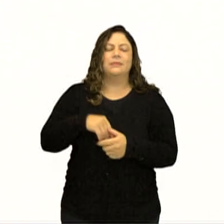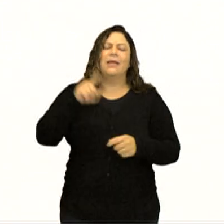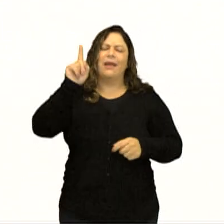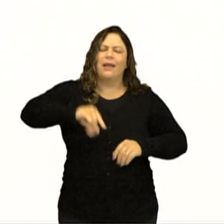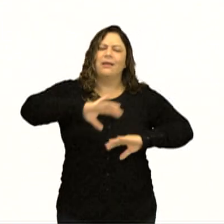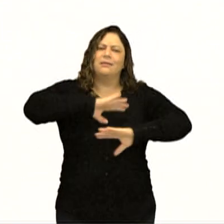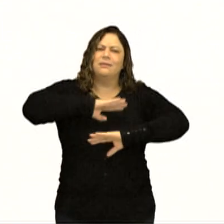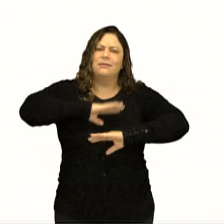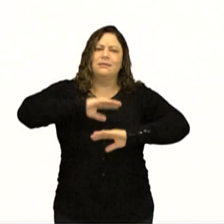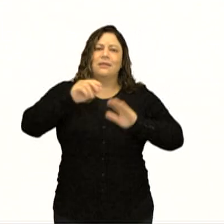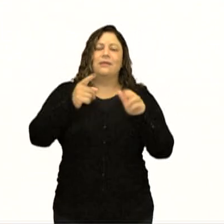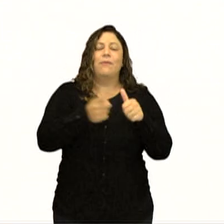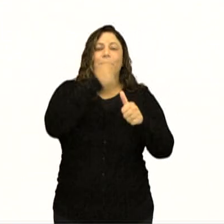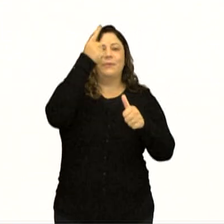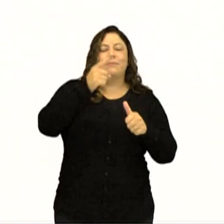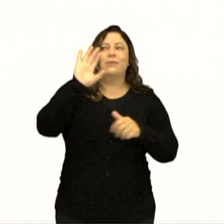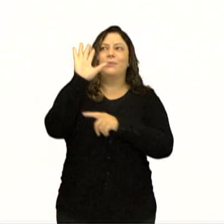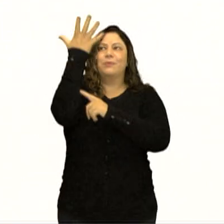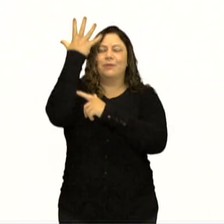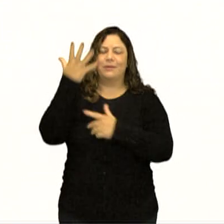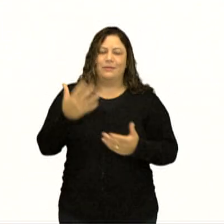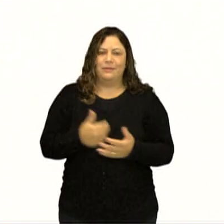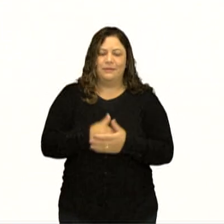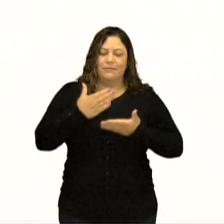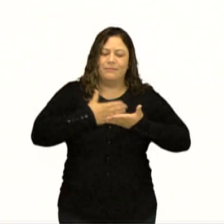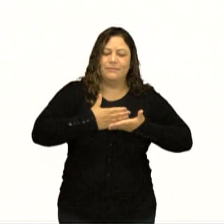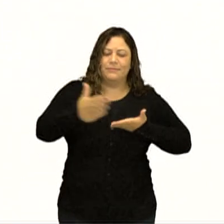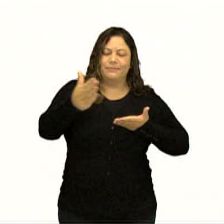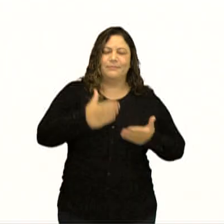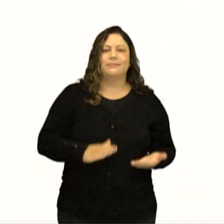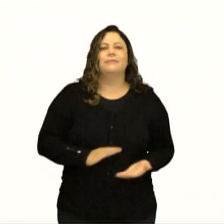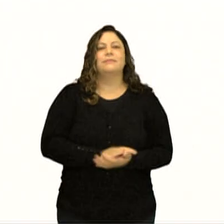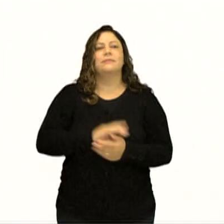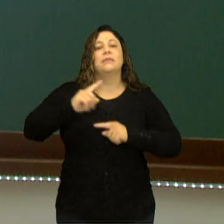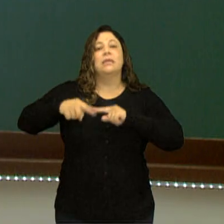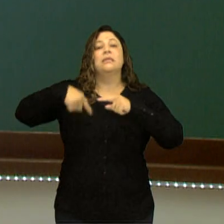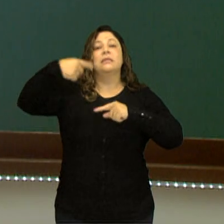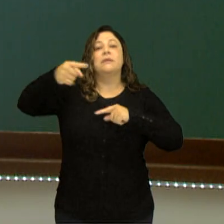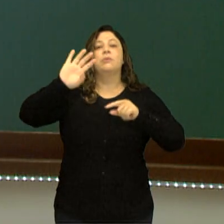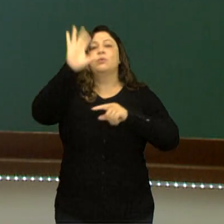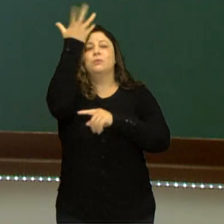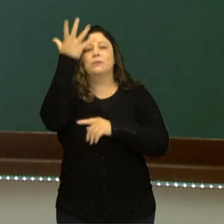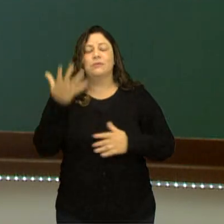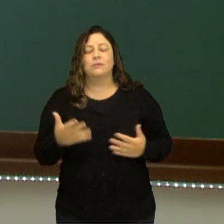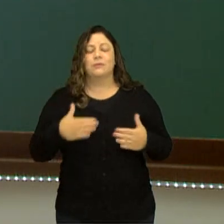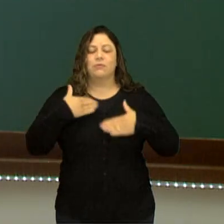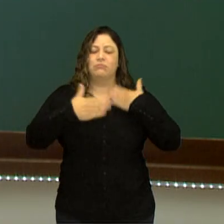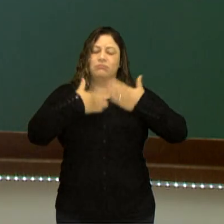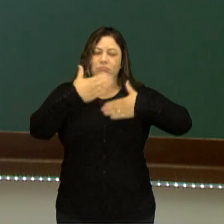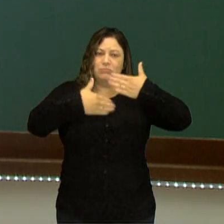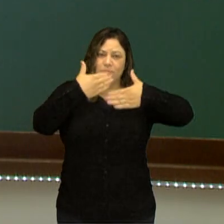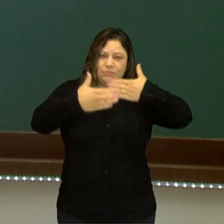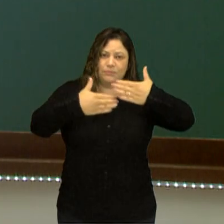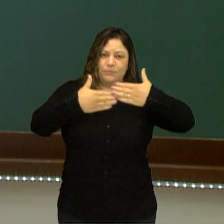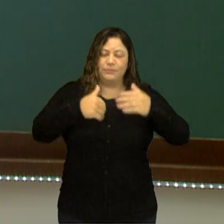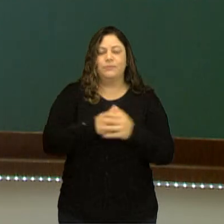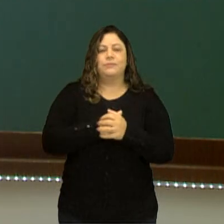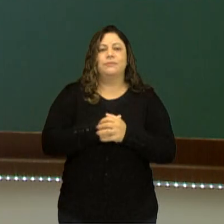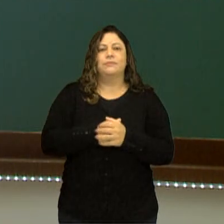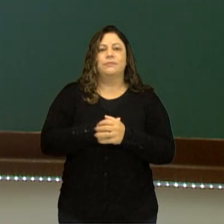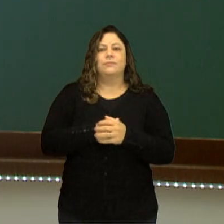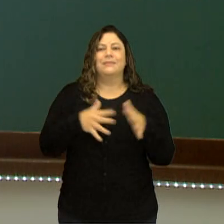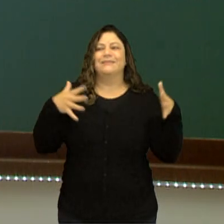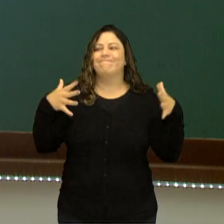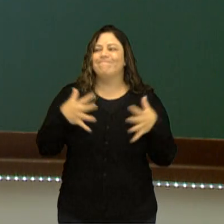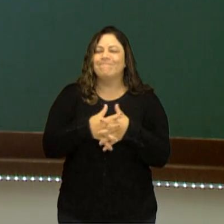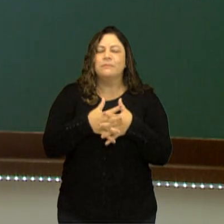primeiro acontecimento, é a introdução do nosso conto. E depois, o que acontece? O desenvolvimento, onde temos a